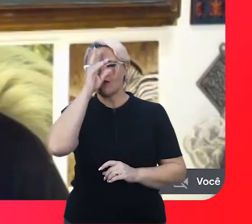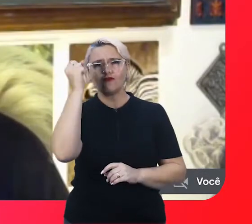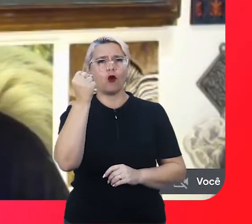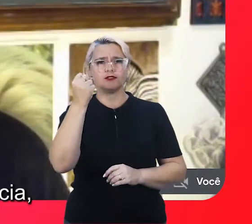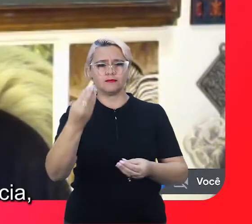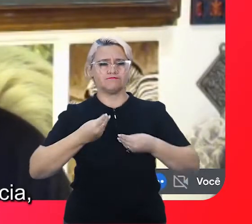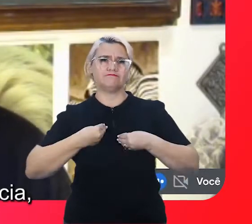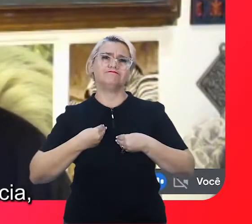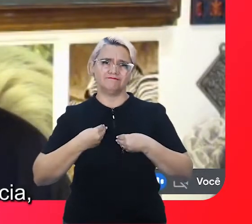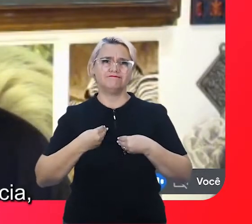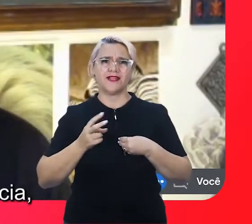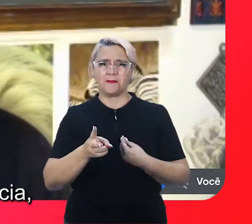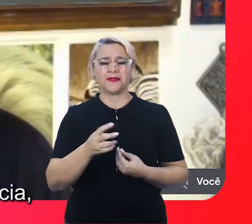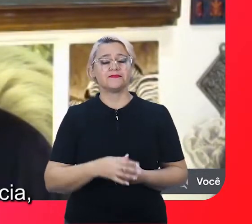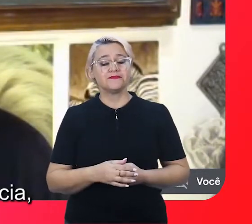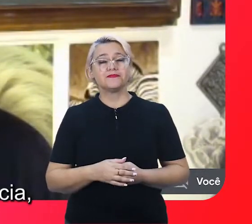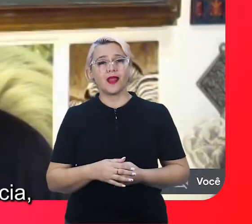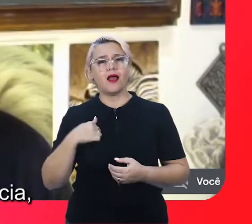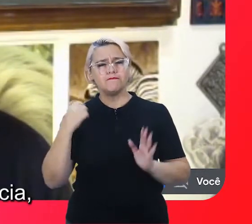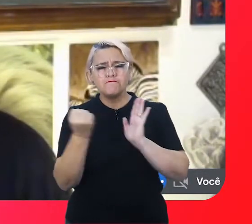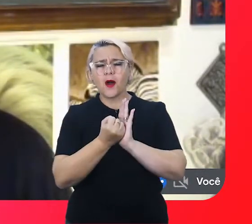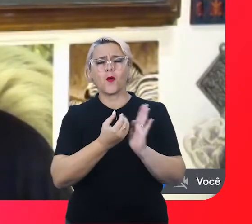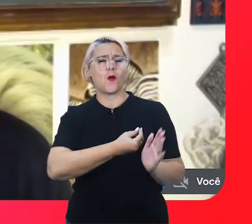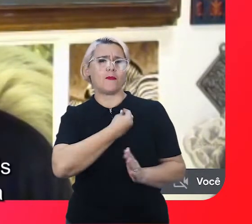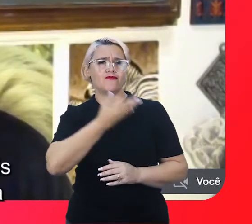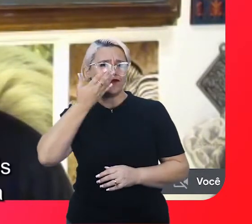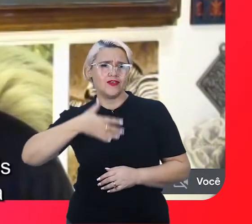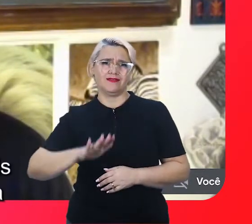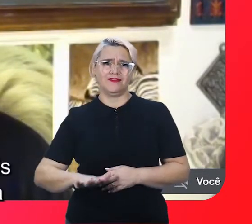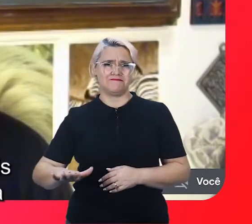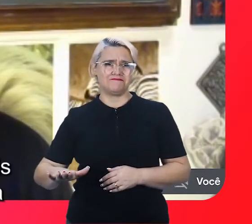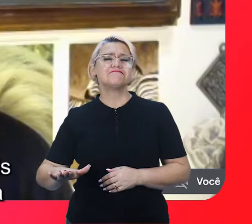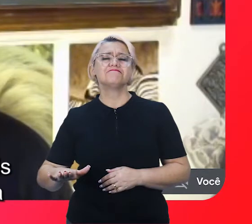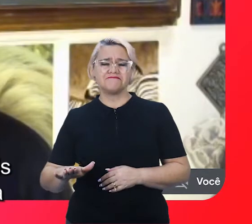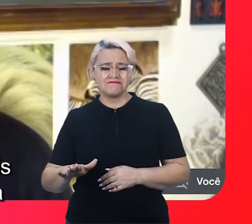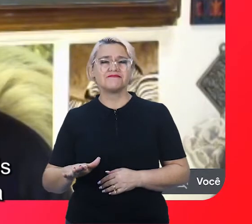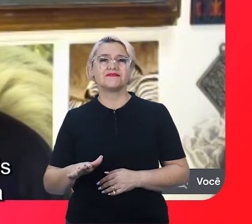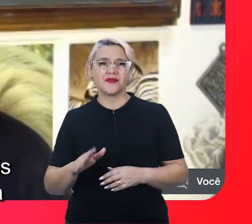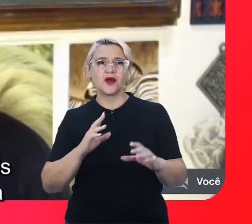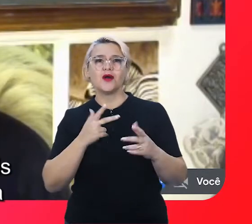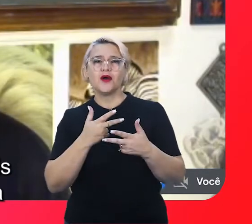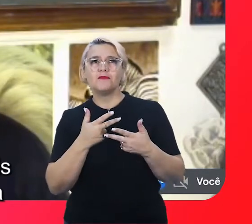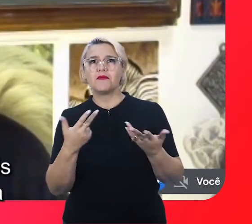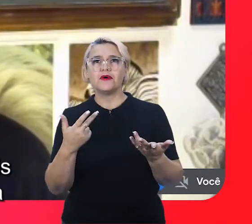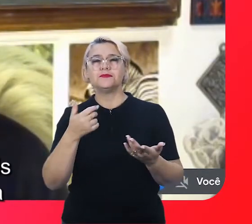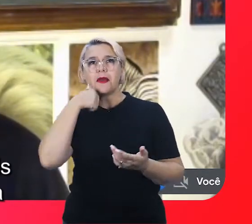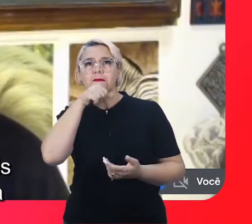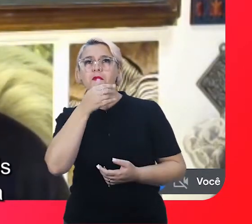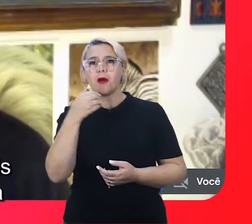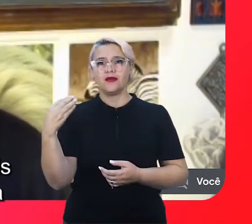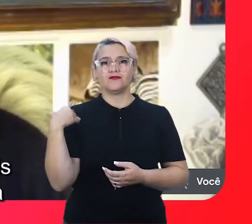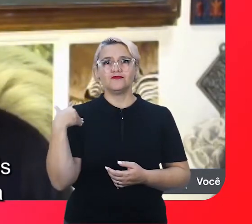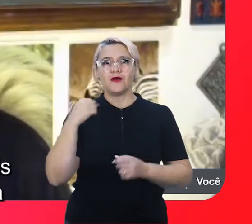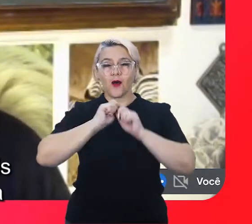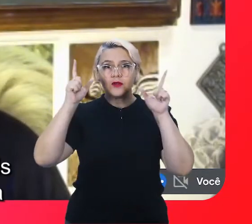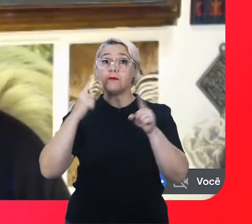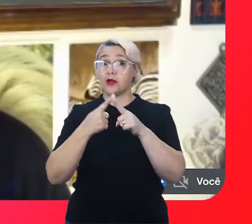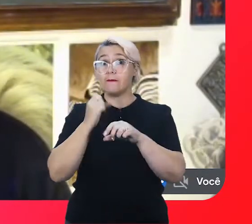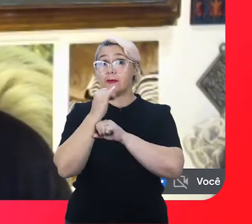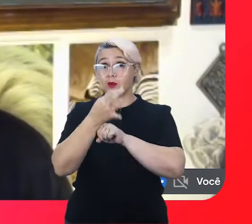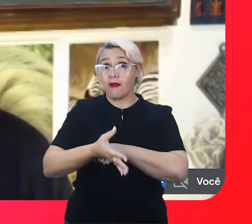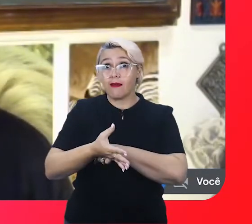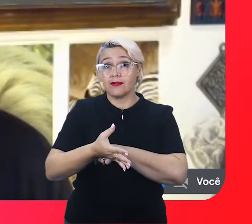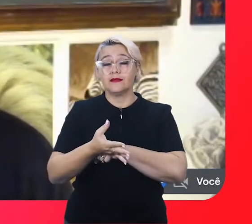para mim. Uhum, Então, isso marcou muito a minha infância, muito uhum. mesmo. Essa coisa dos meus pais me acordarem, que foi de